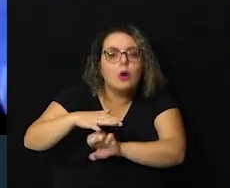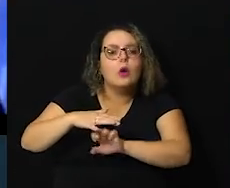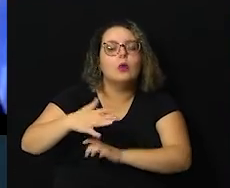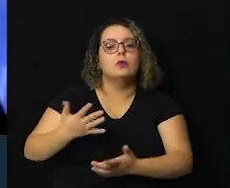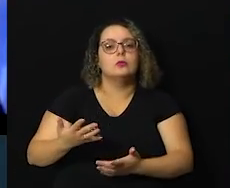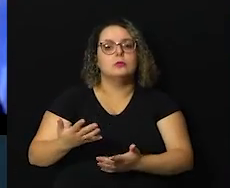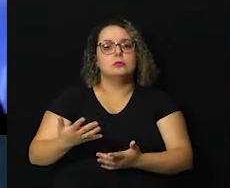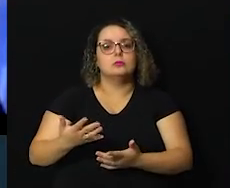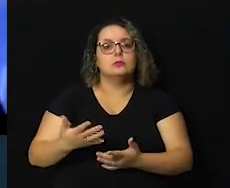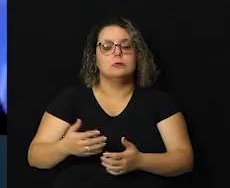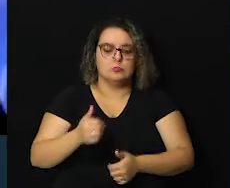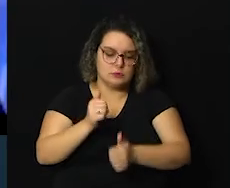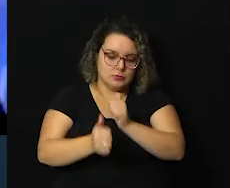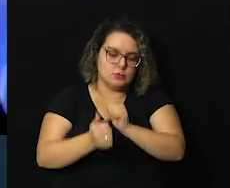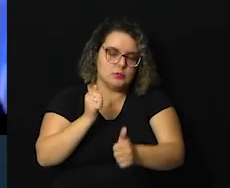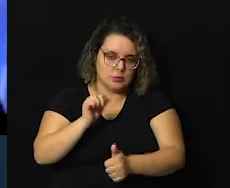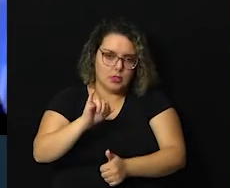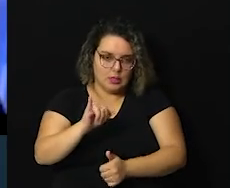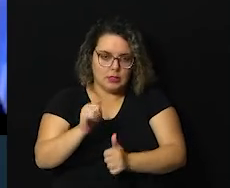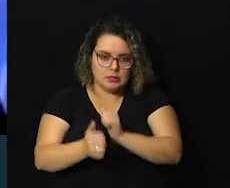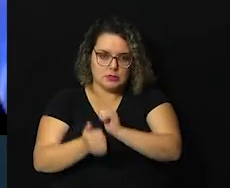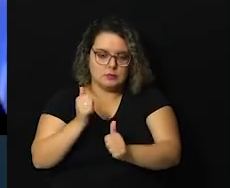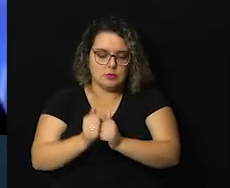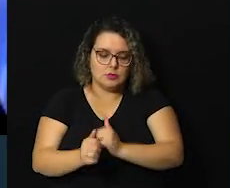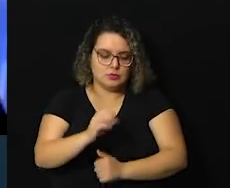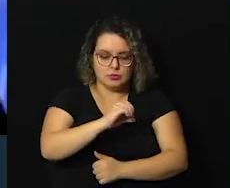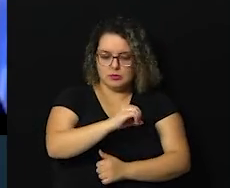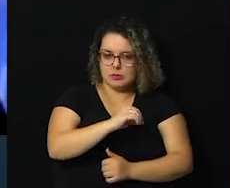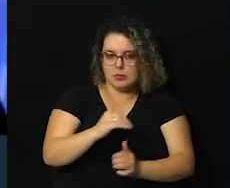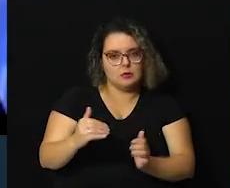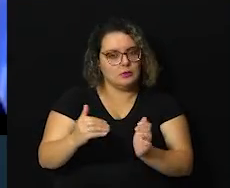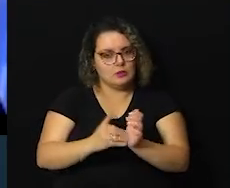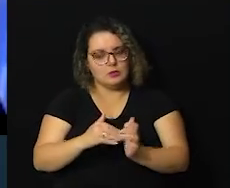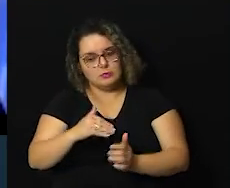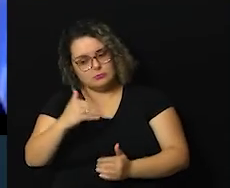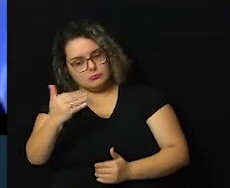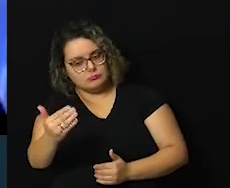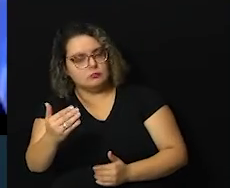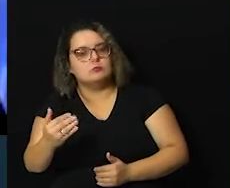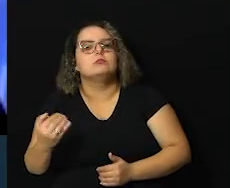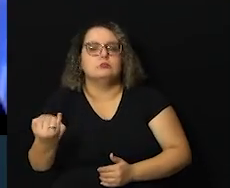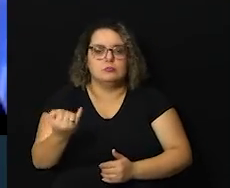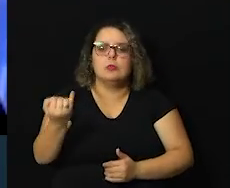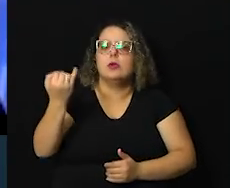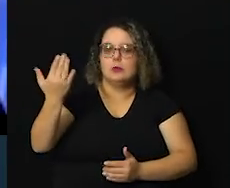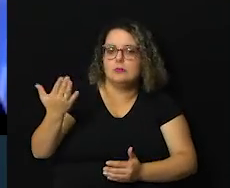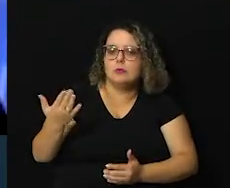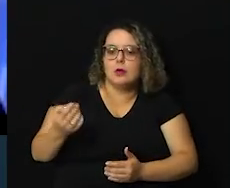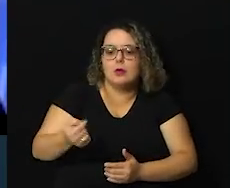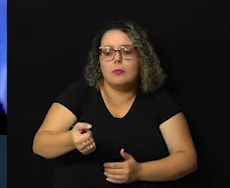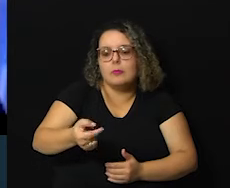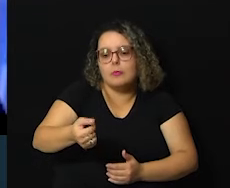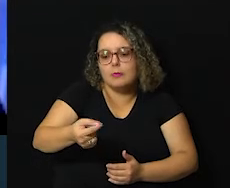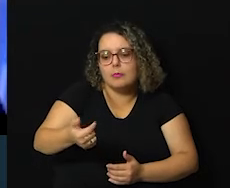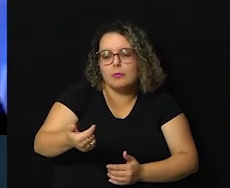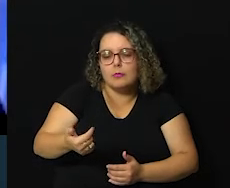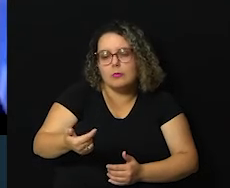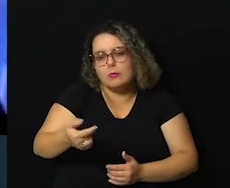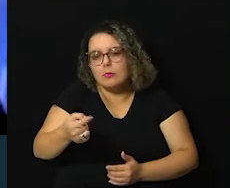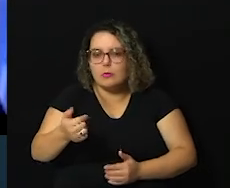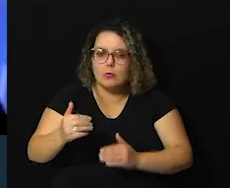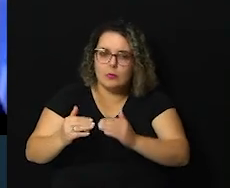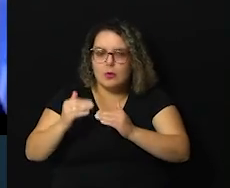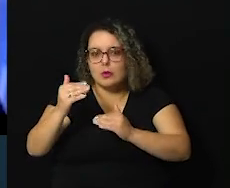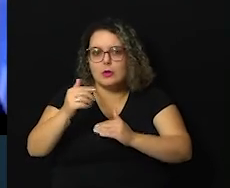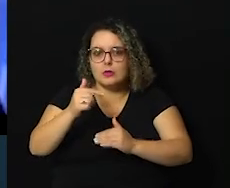no braço de esportes também saiu de zero para uma casa bastante interessante aí próximo ao